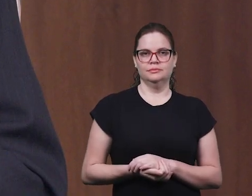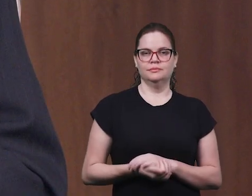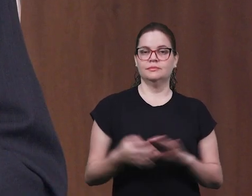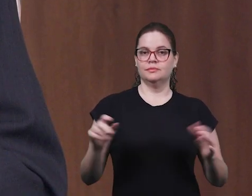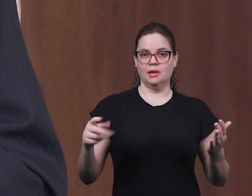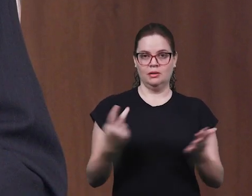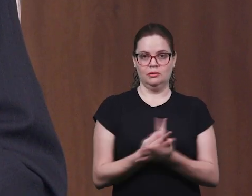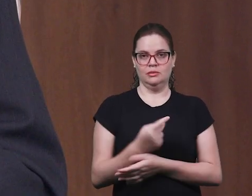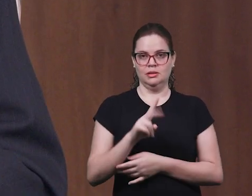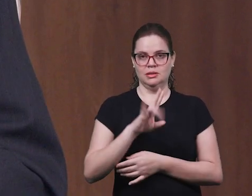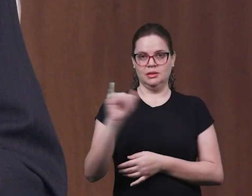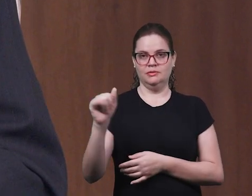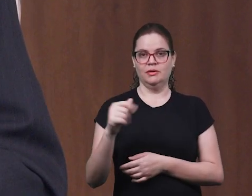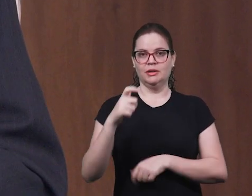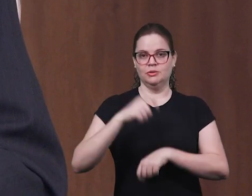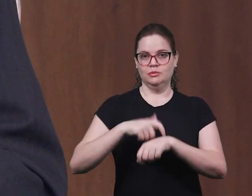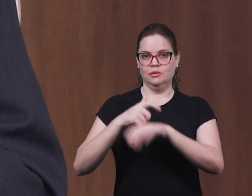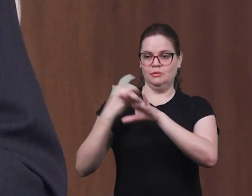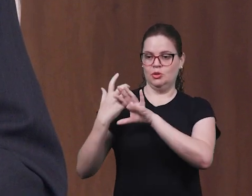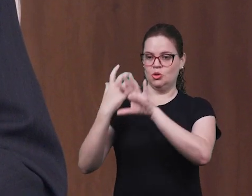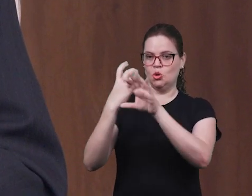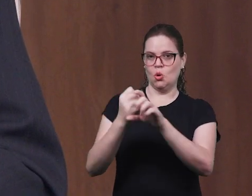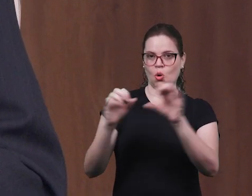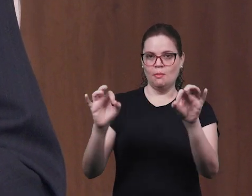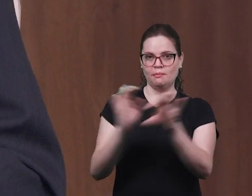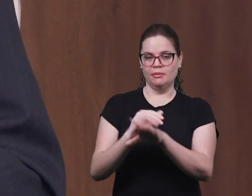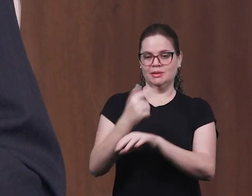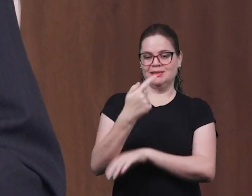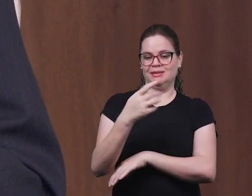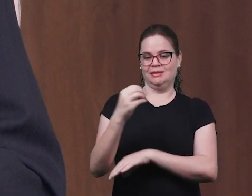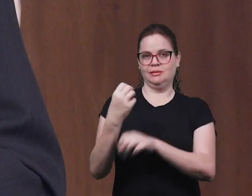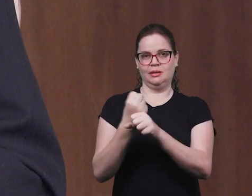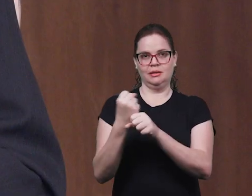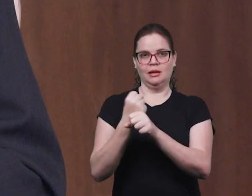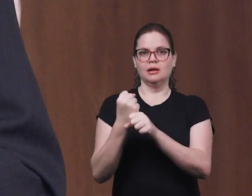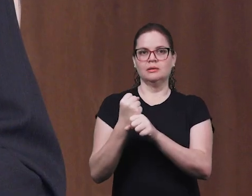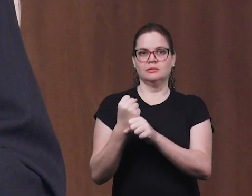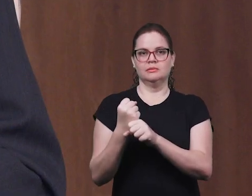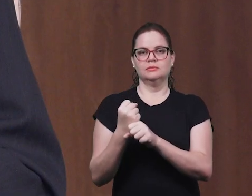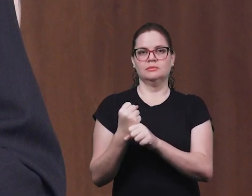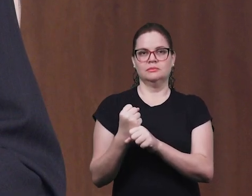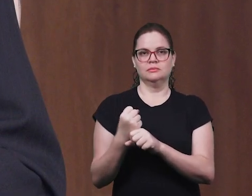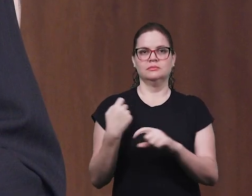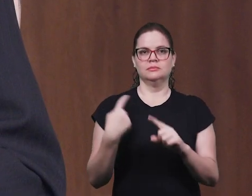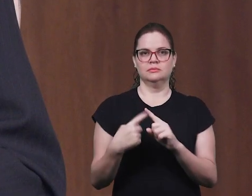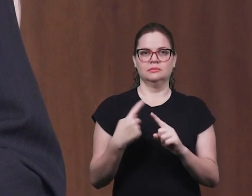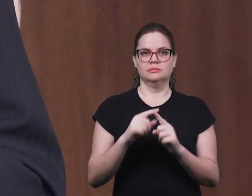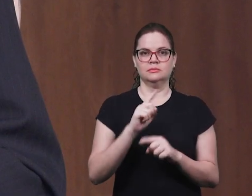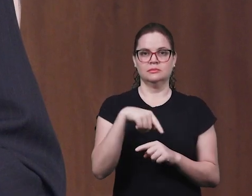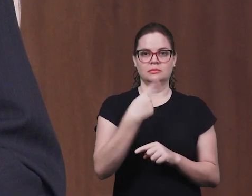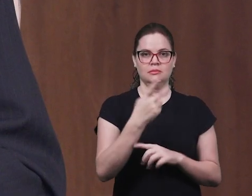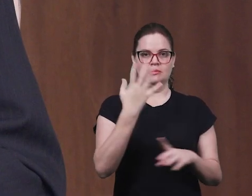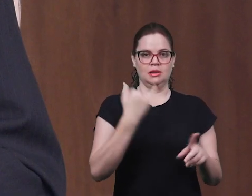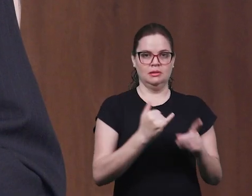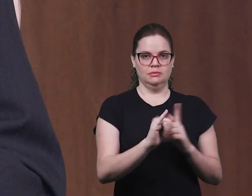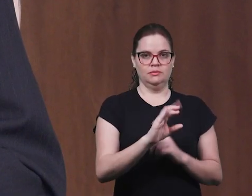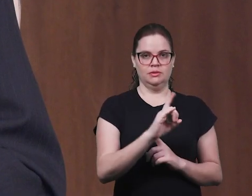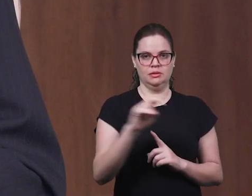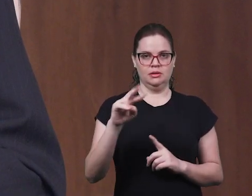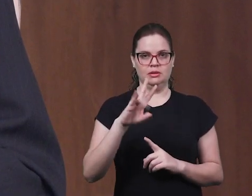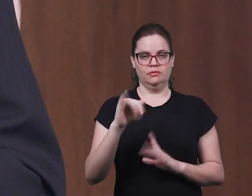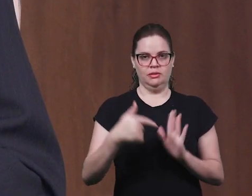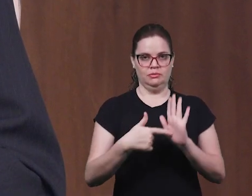acontecerá, porém, que quando se cumprirem os 70 anos, porque isso vai aparecer lá na frente, nas profecias de Daniel,